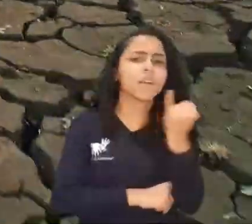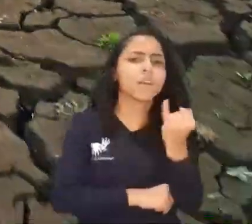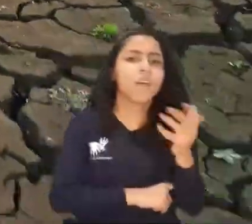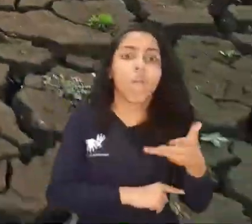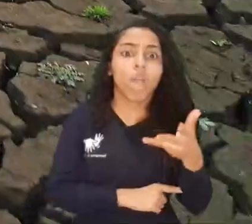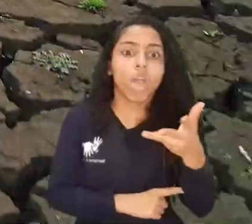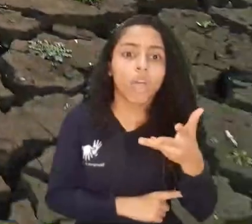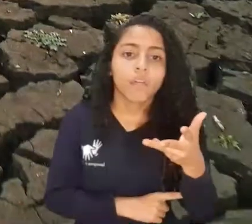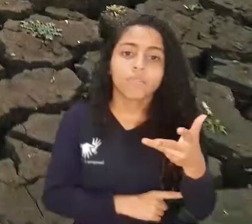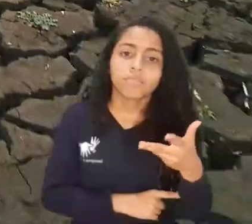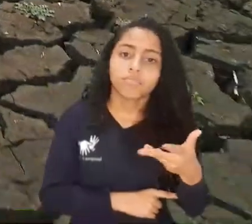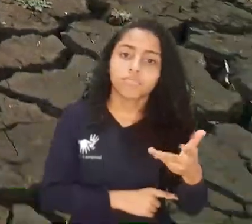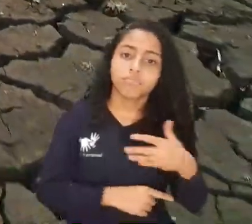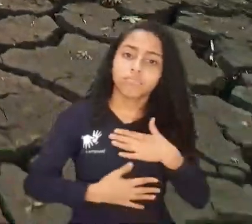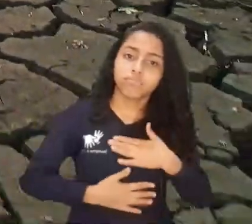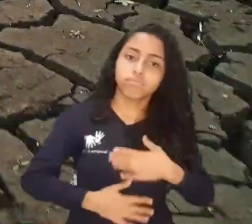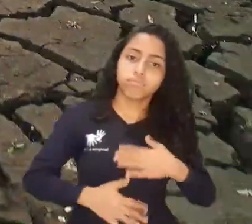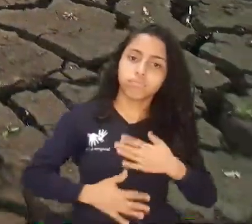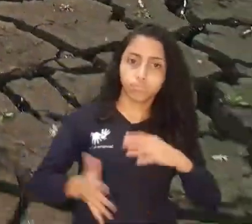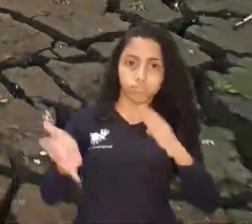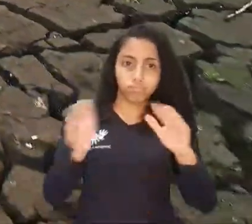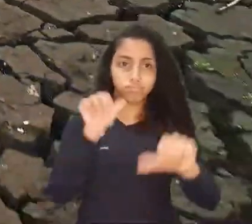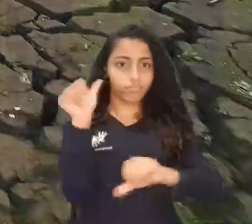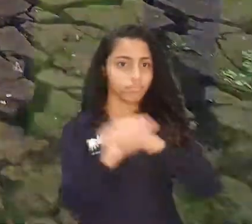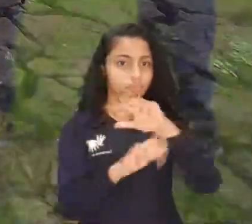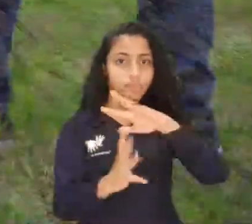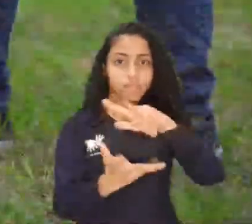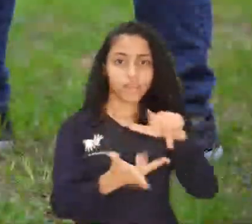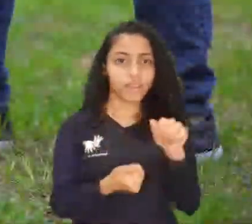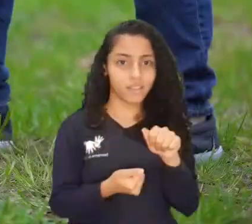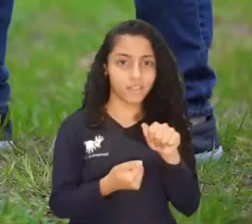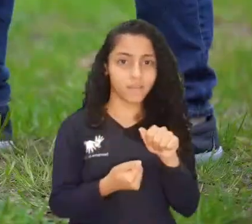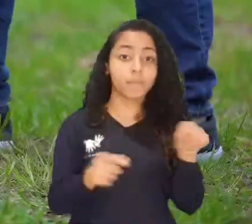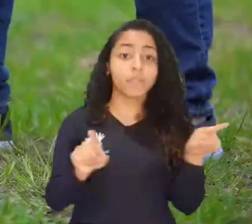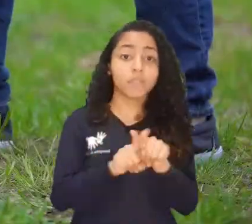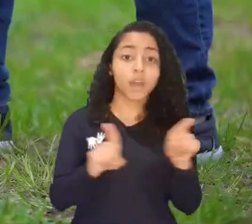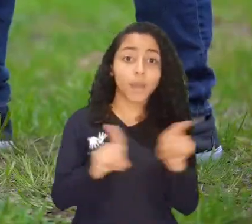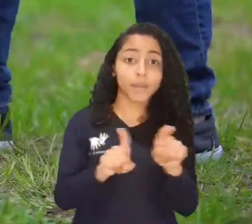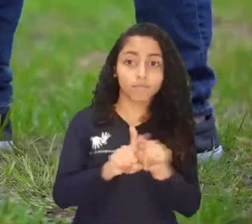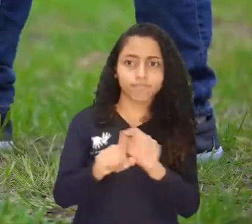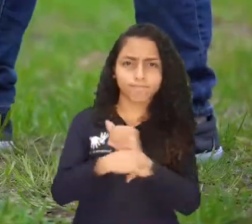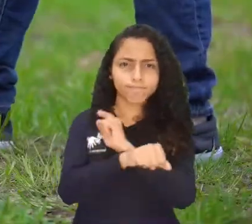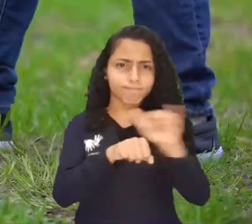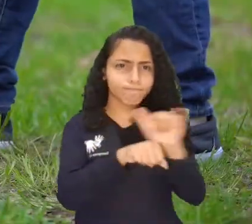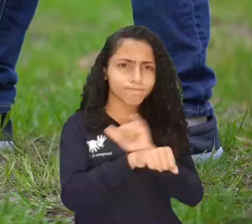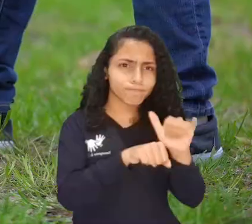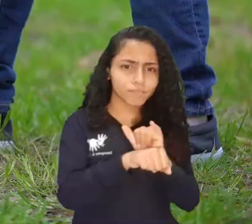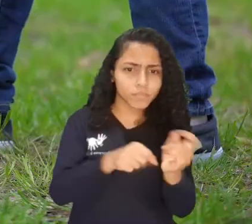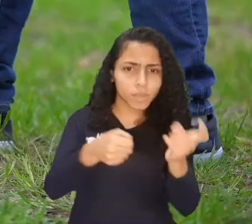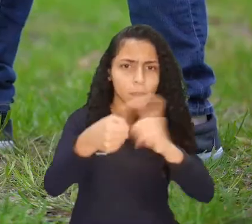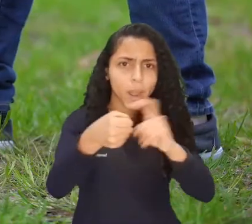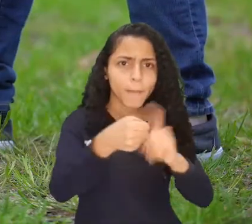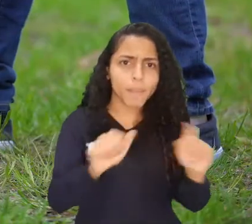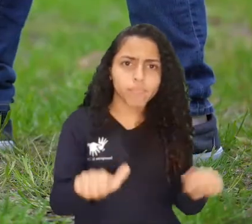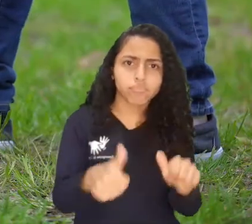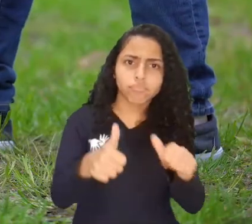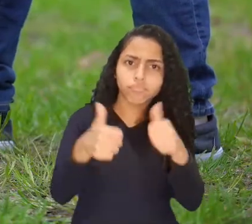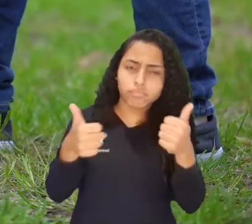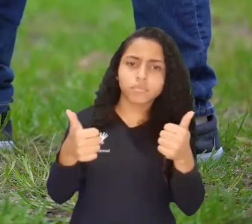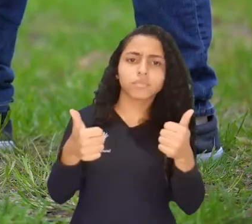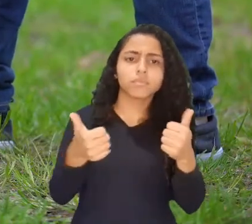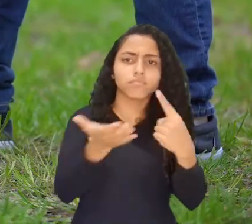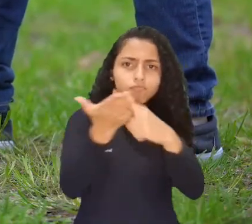desacelerar as mudanças ocorridas em nosso planeta. Estratégias de restauração ecológica, educação ambiental,